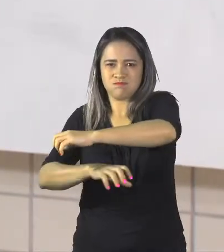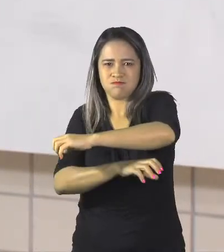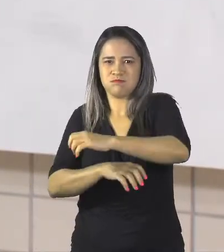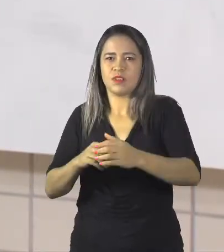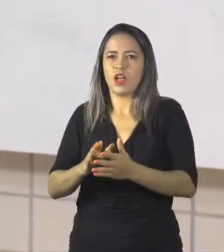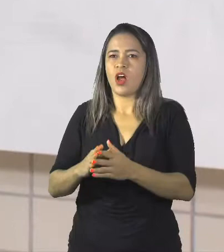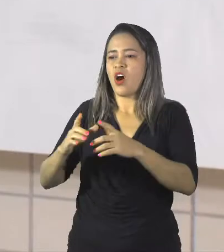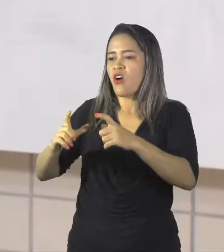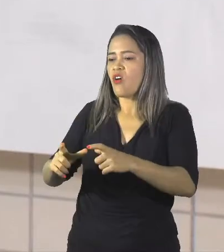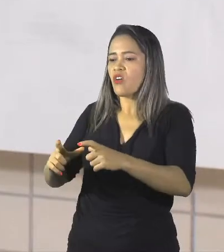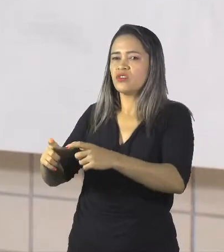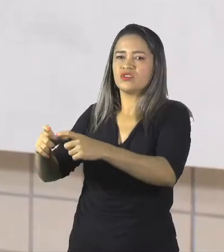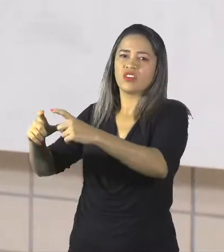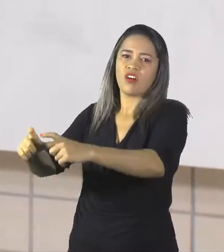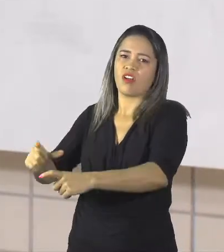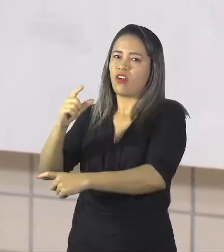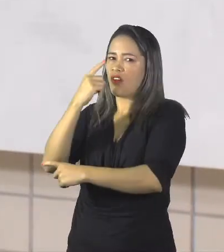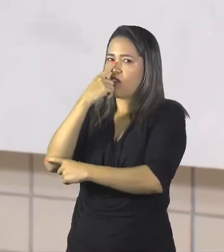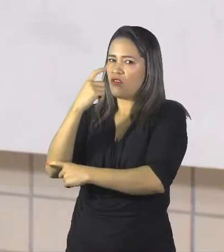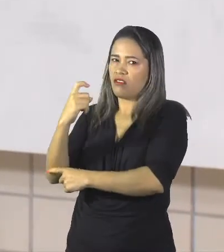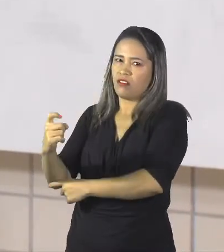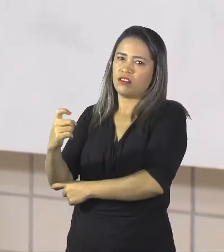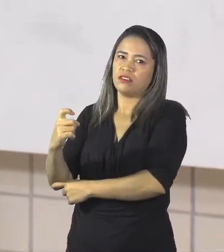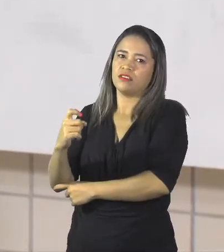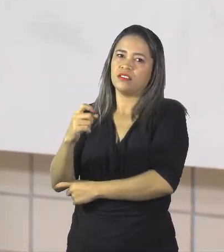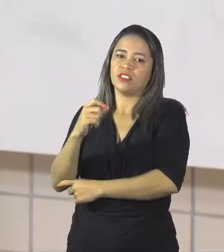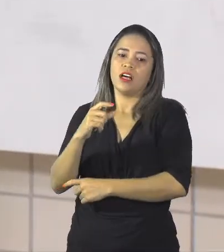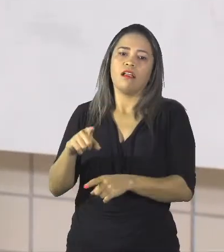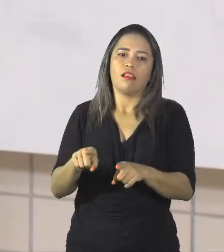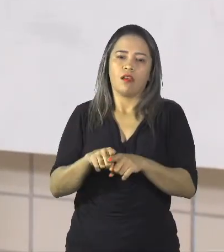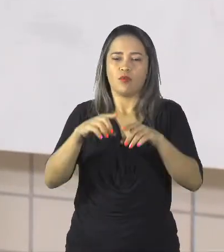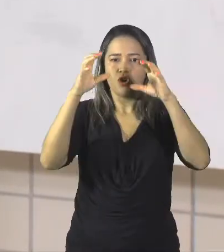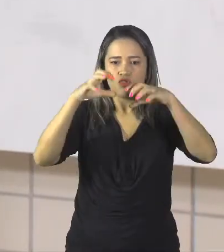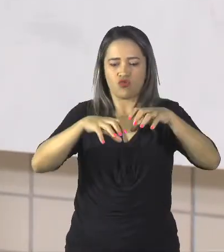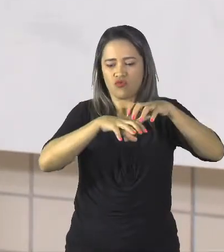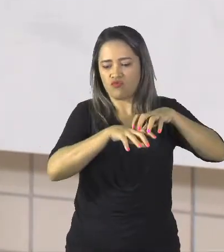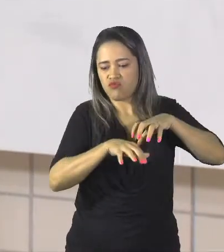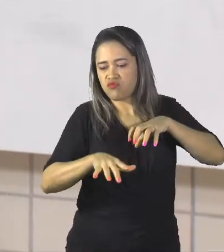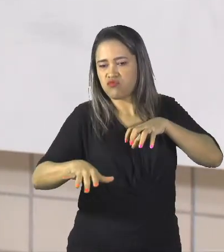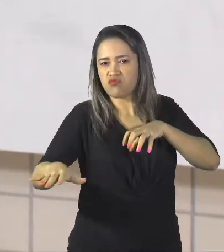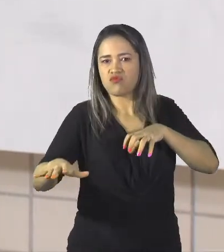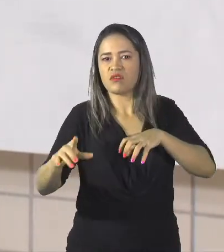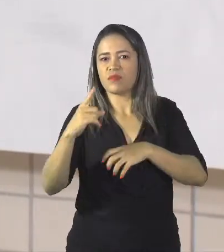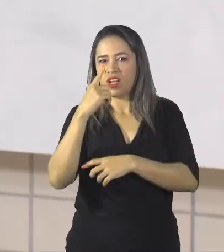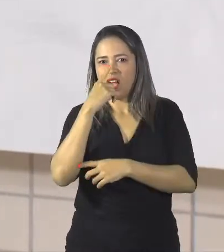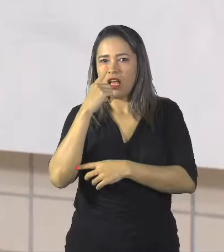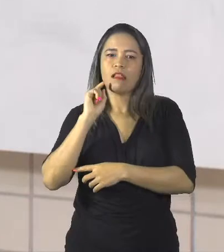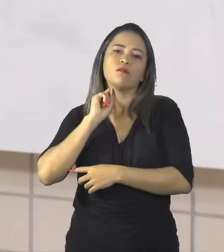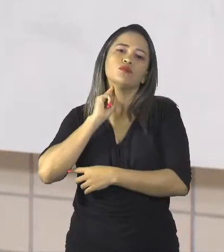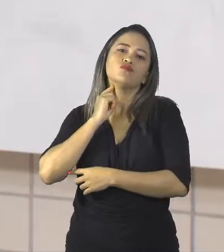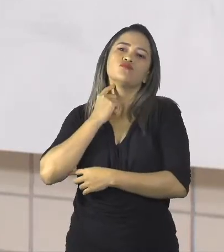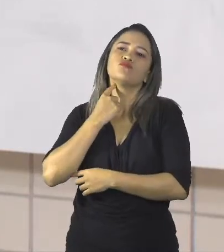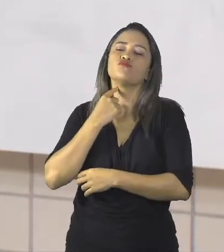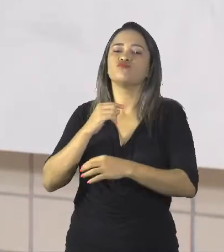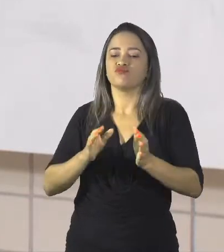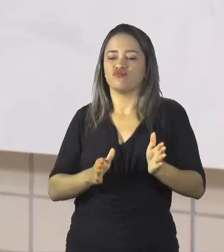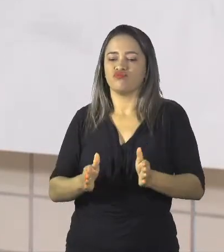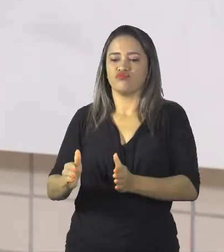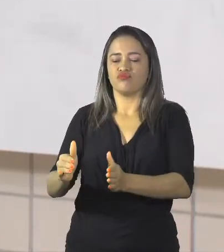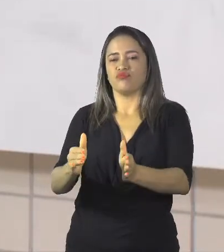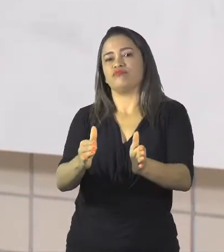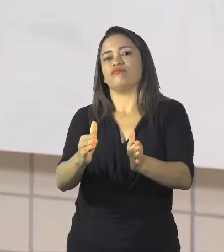do lixo, escoamento de água da chuva, a poluição de rios e córregos e